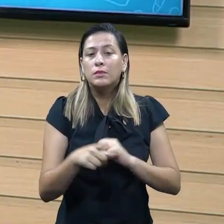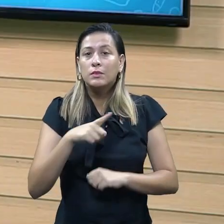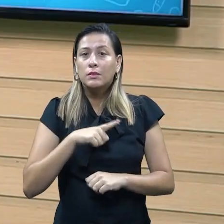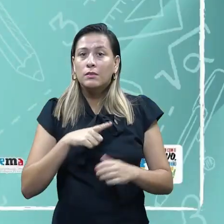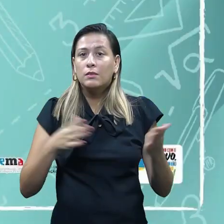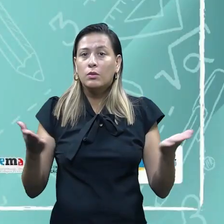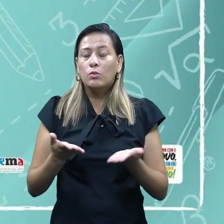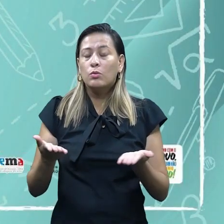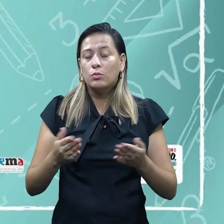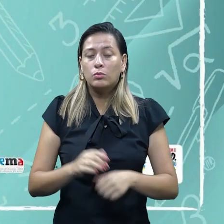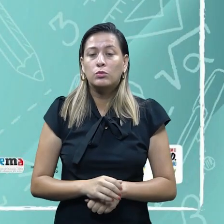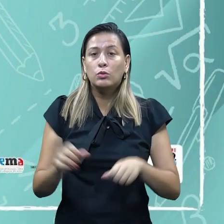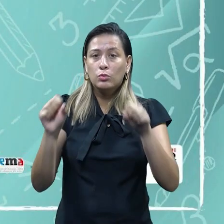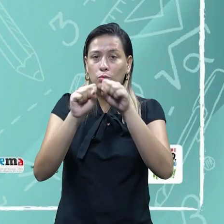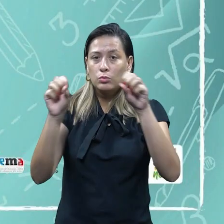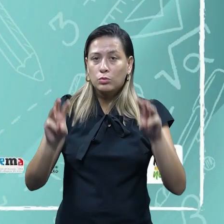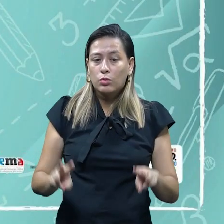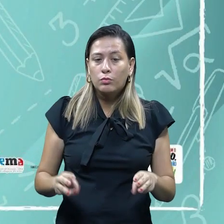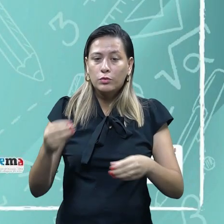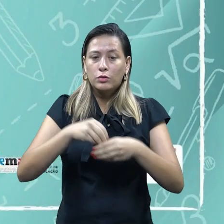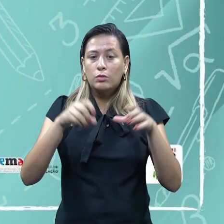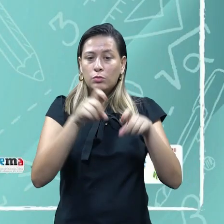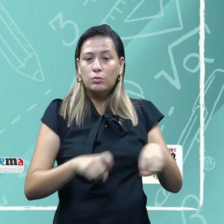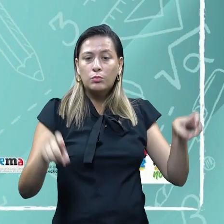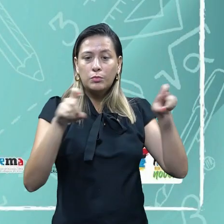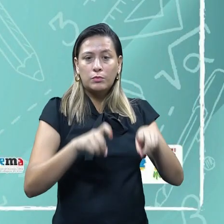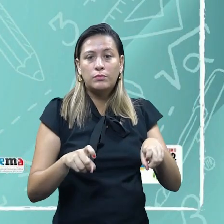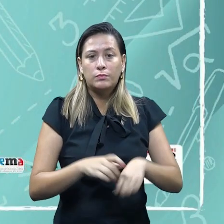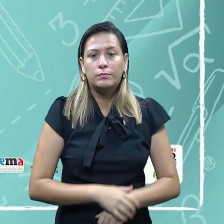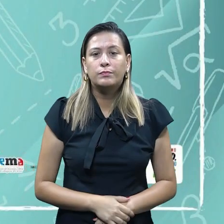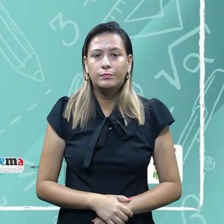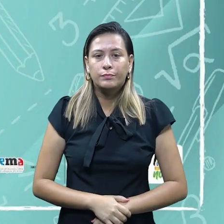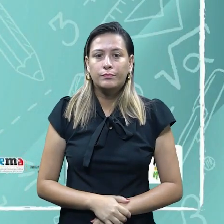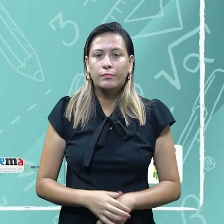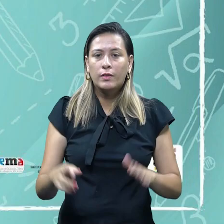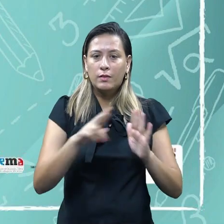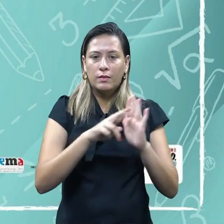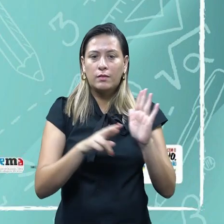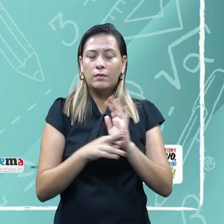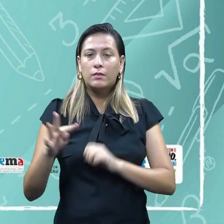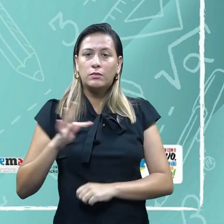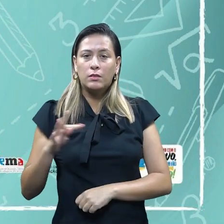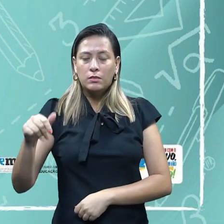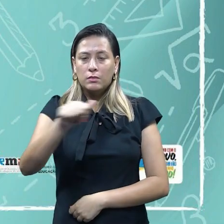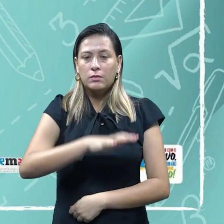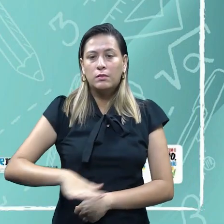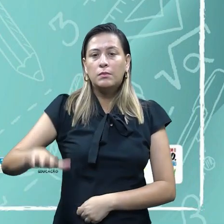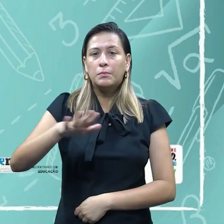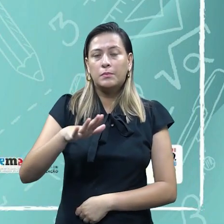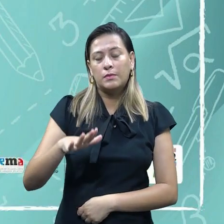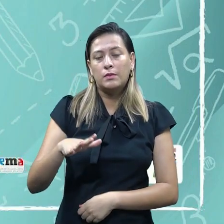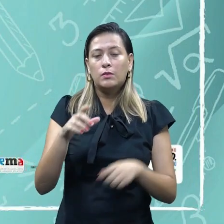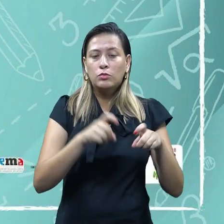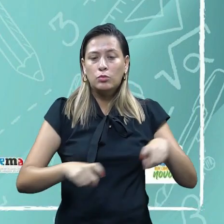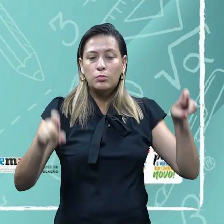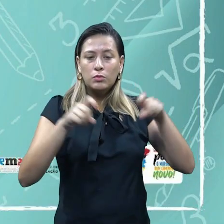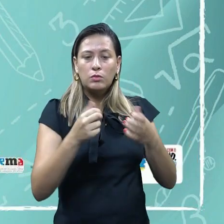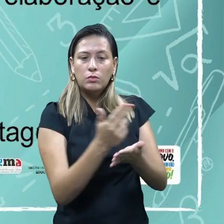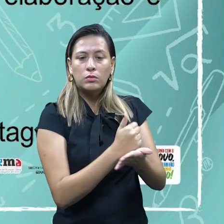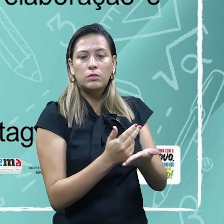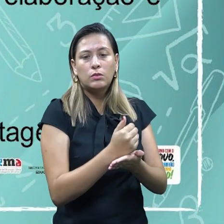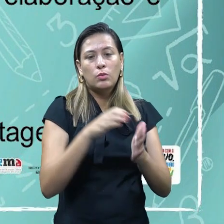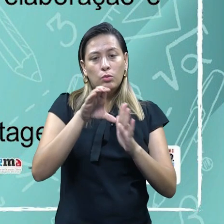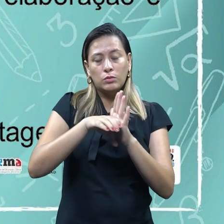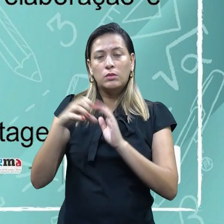nos computadores. Normas técnicas e ambiente CAD. Conceitos fundamentais e normas